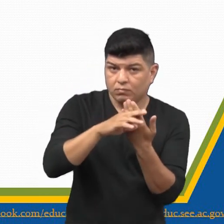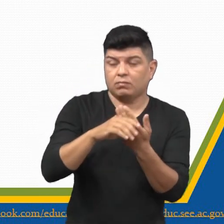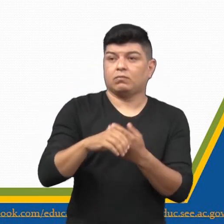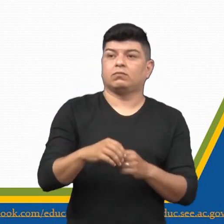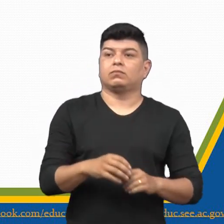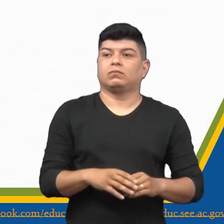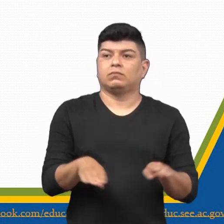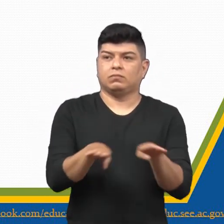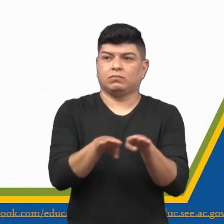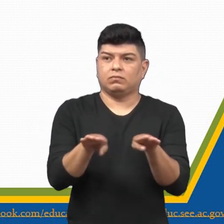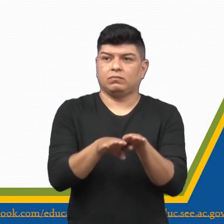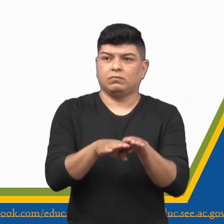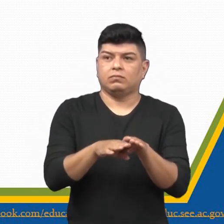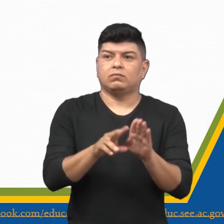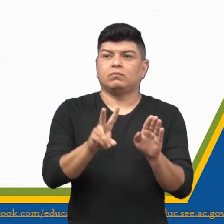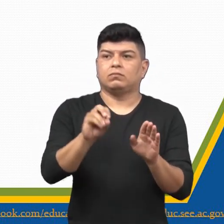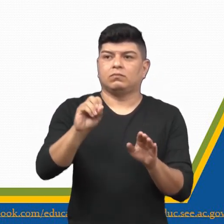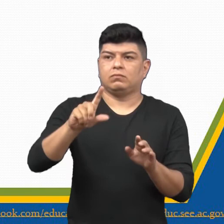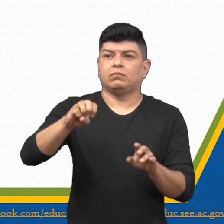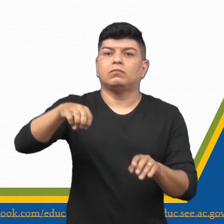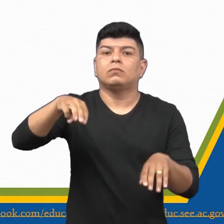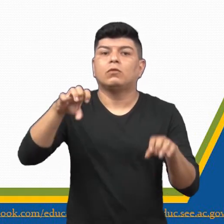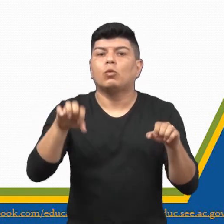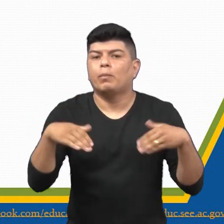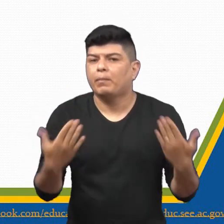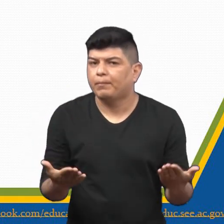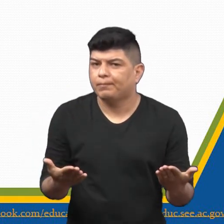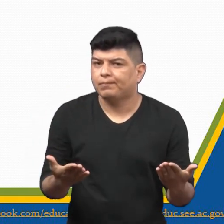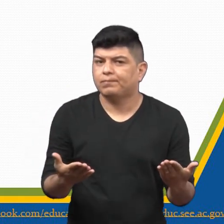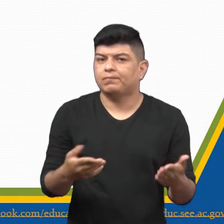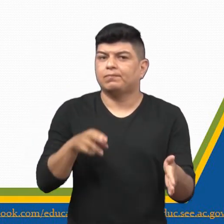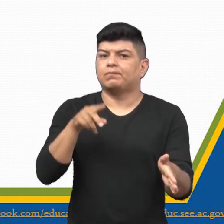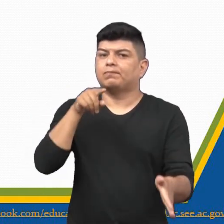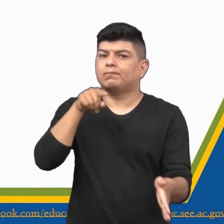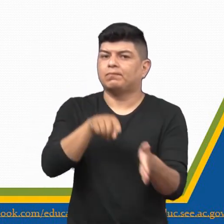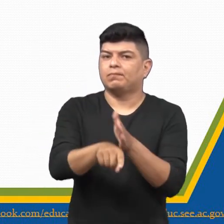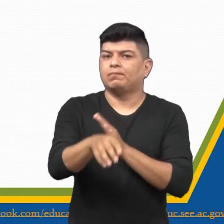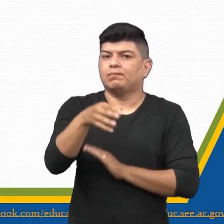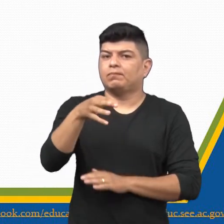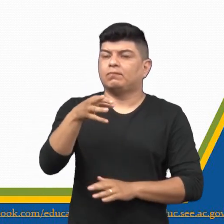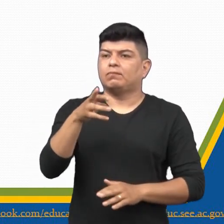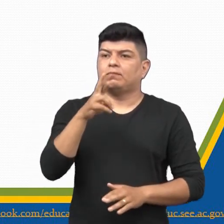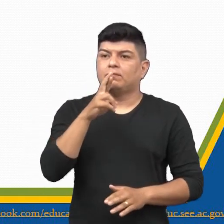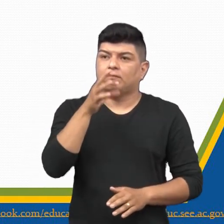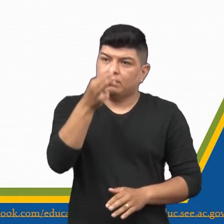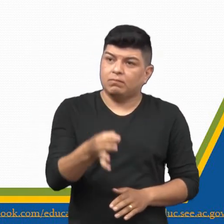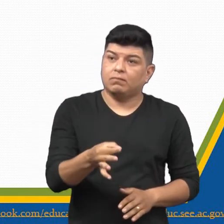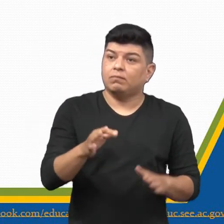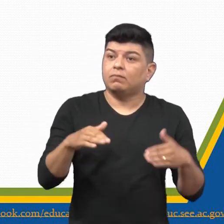Kelvin. Volume 2, eu quero saber qual é. A alternativa correta aqui depois dos cálculos,